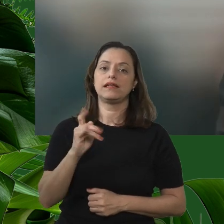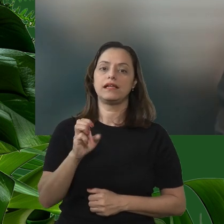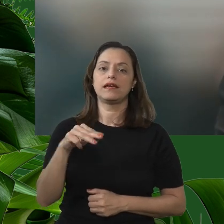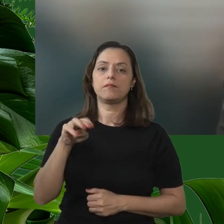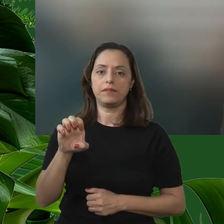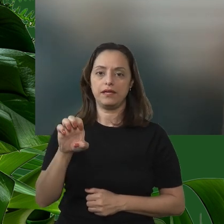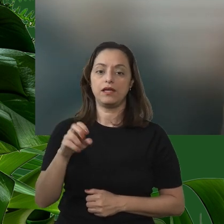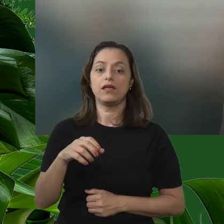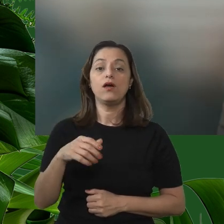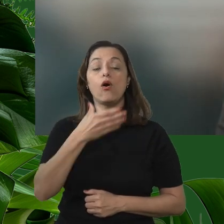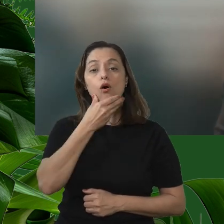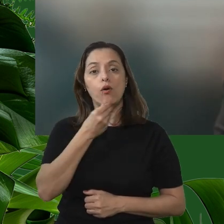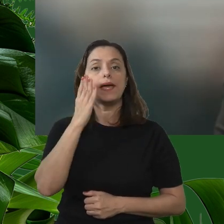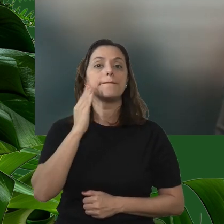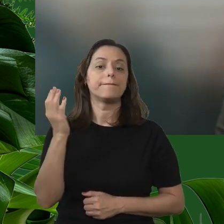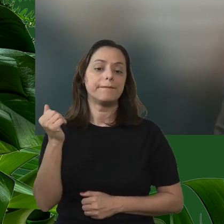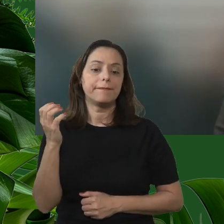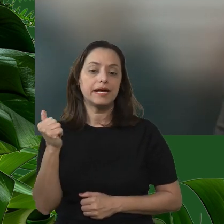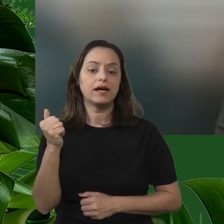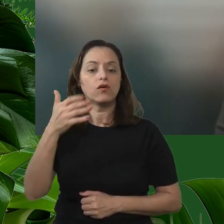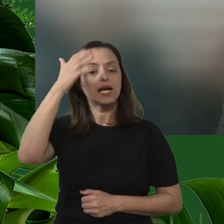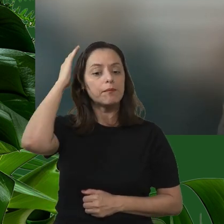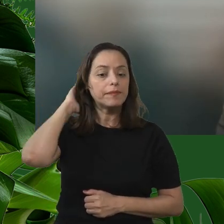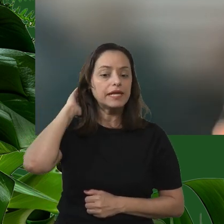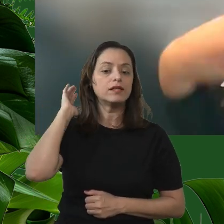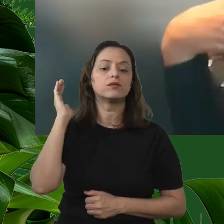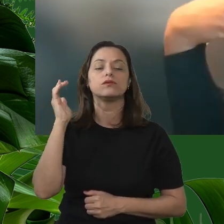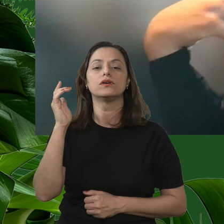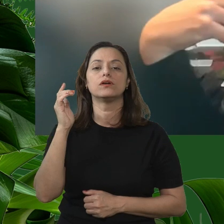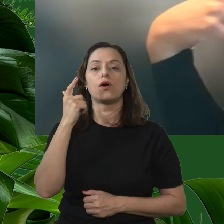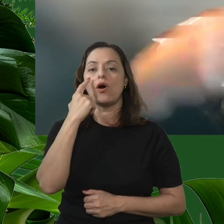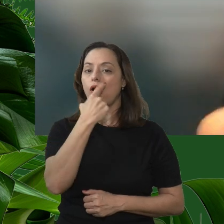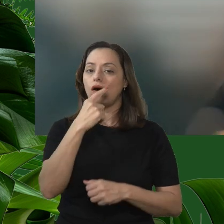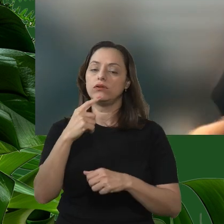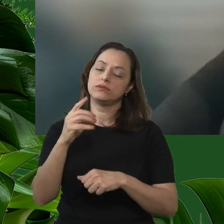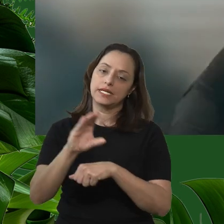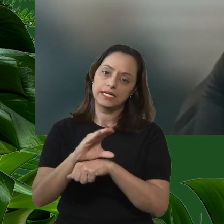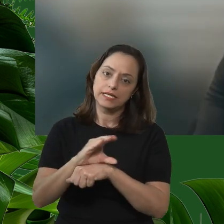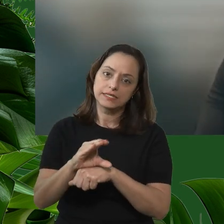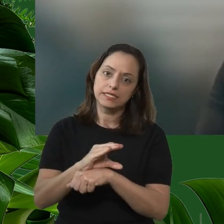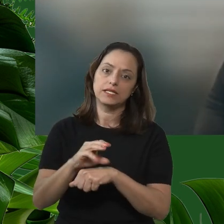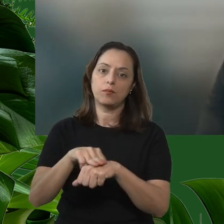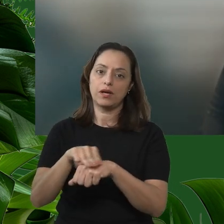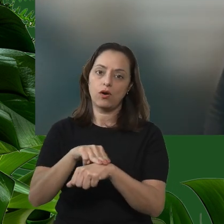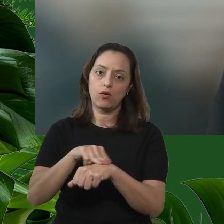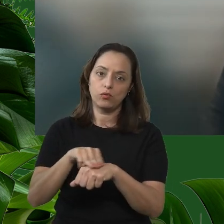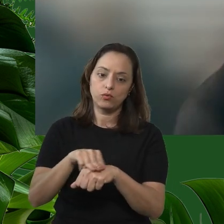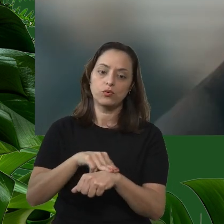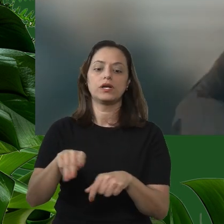cabelo castanho claro, olhos castanhos, uso barba, e estou usando uma Polo Preta, da Fundação Grupo